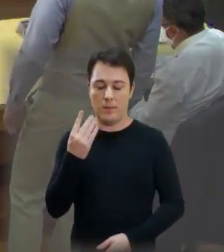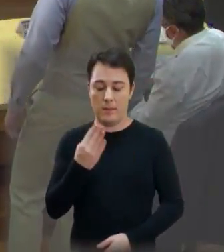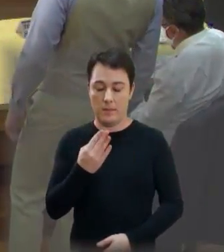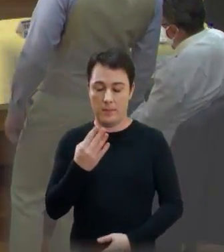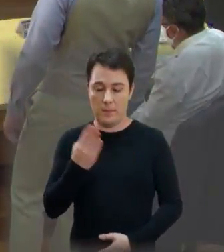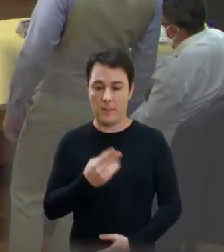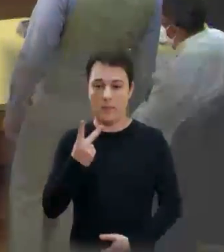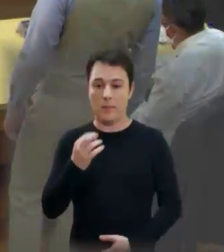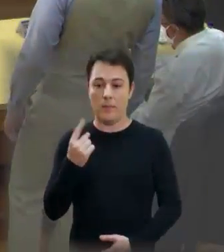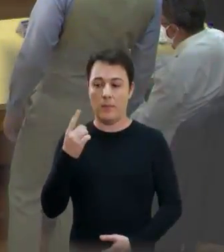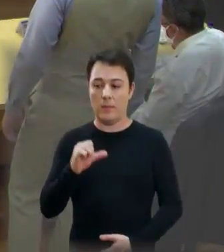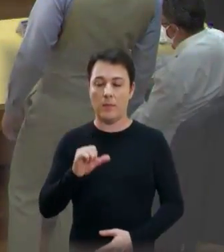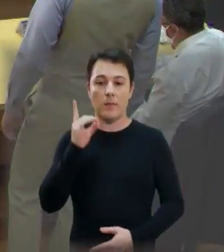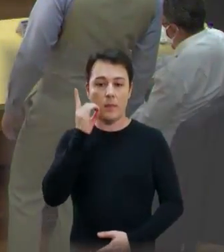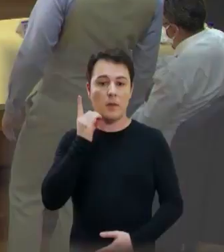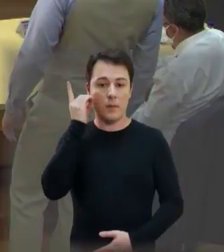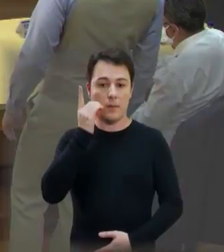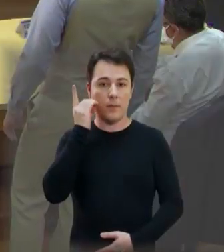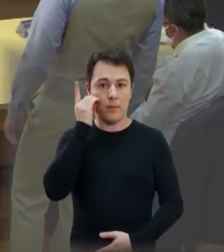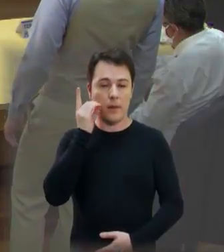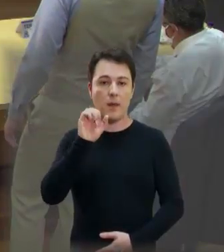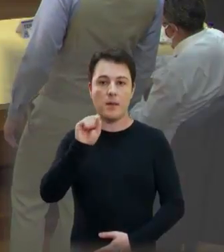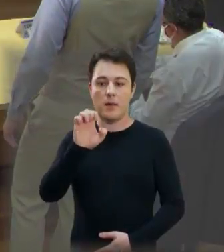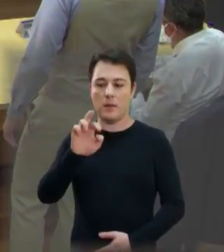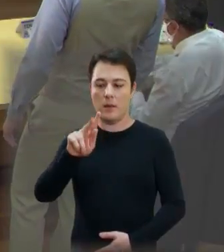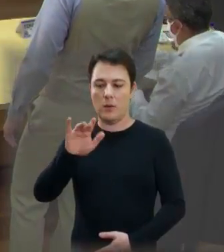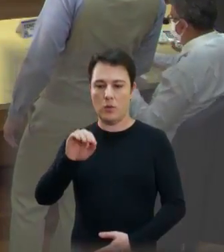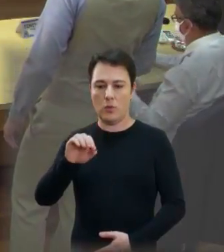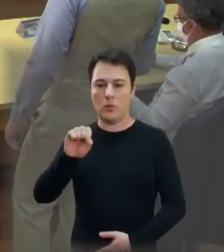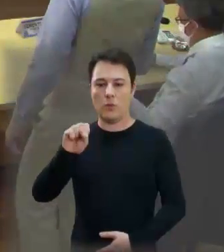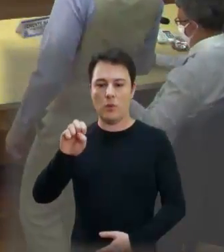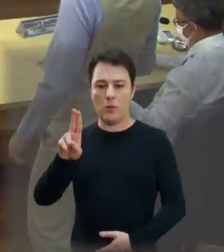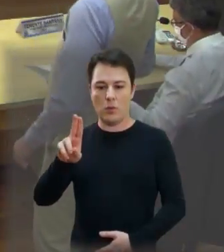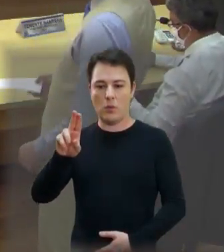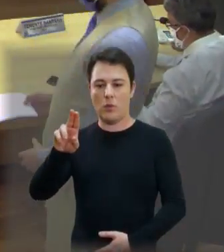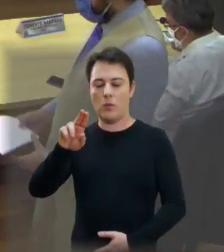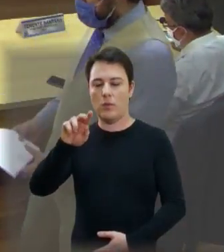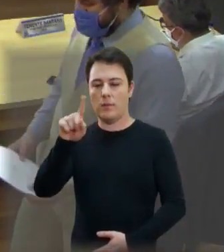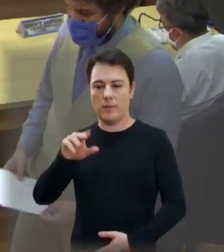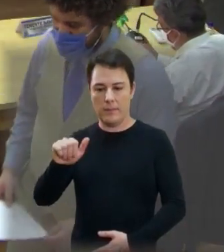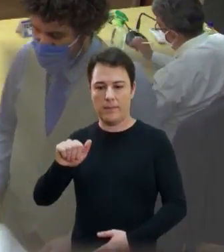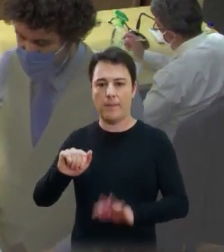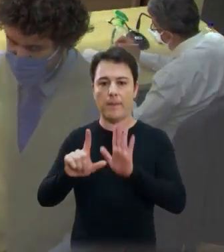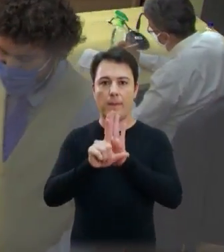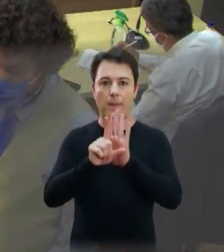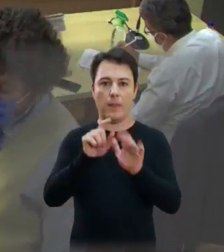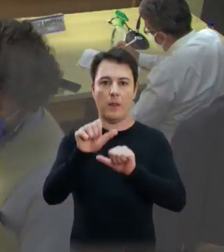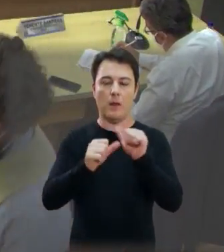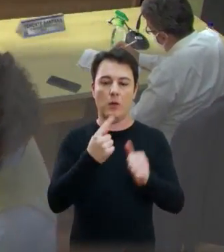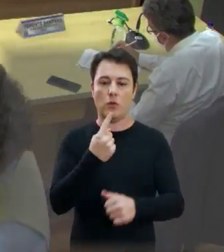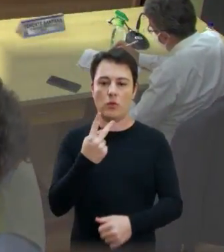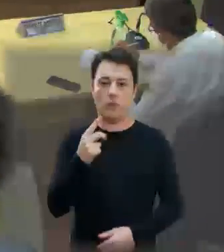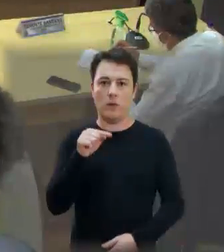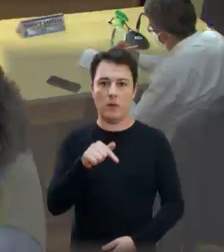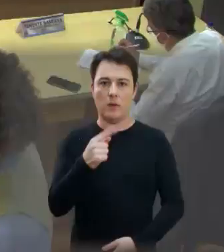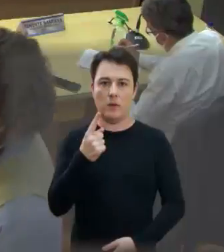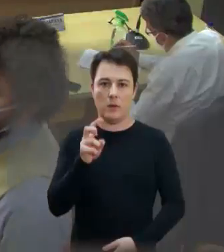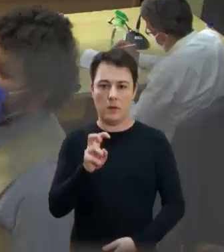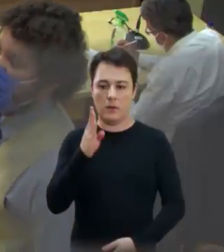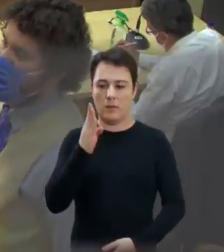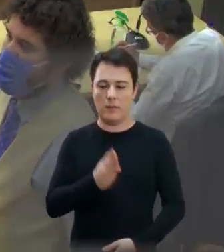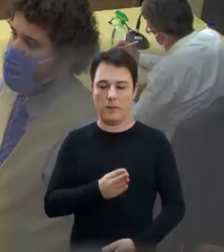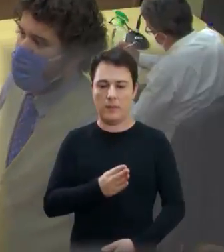6.231/2019, de autoria do deputado federal Sérgio Souza, visa alterar a lei número 12.715,